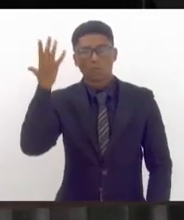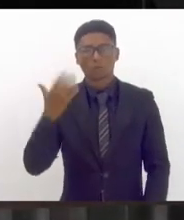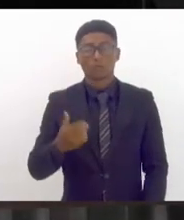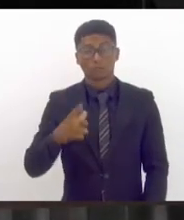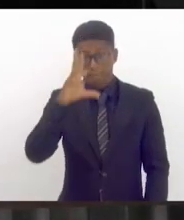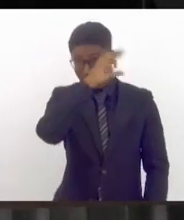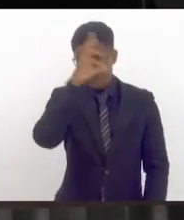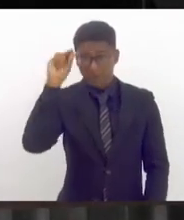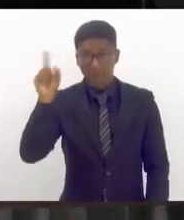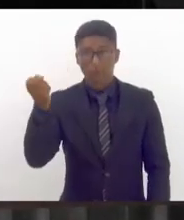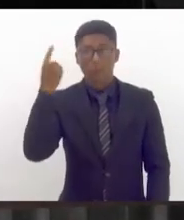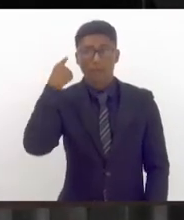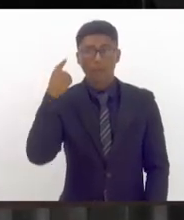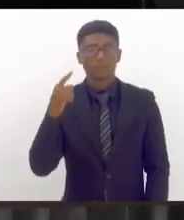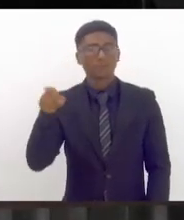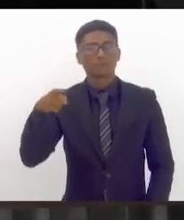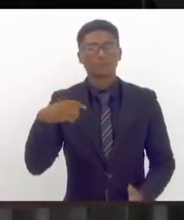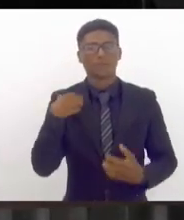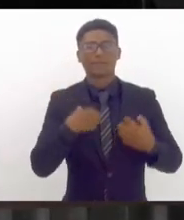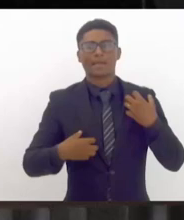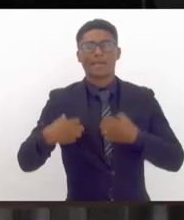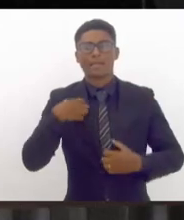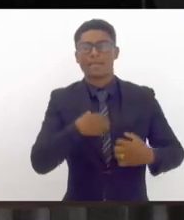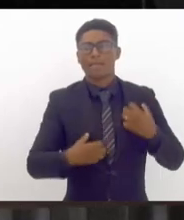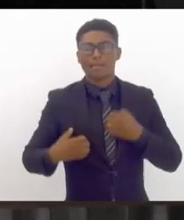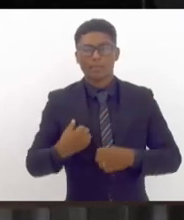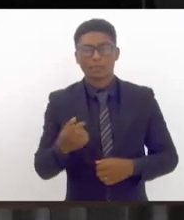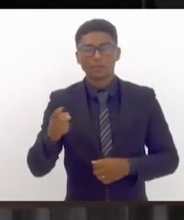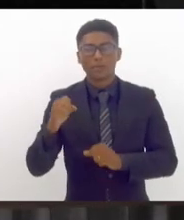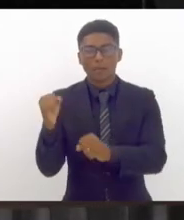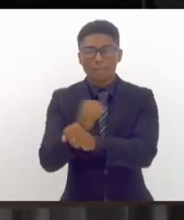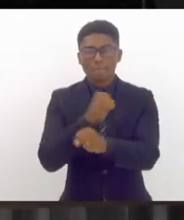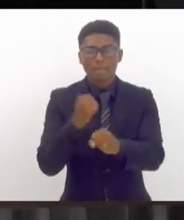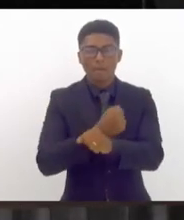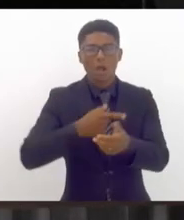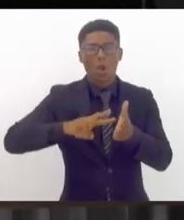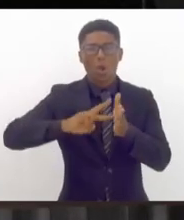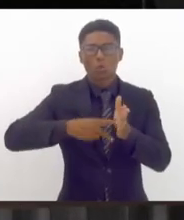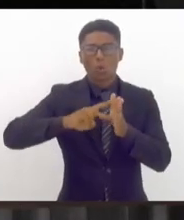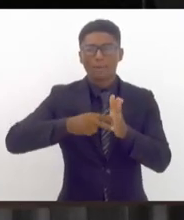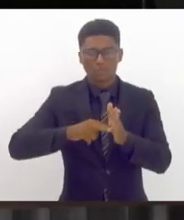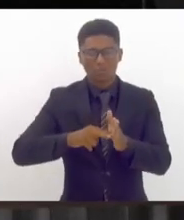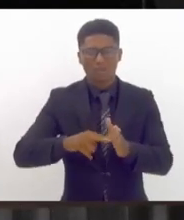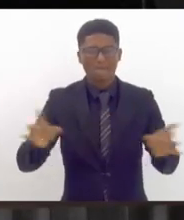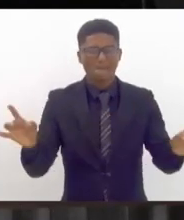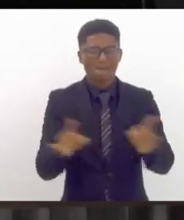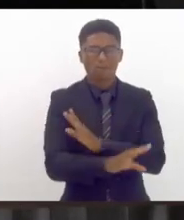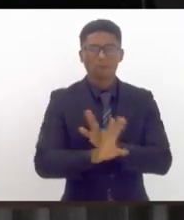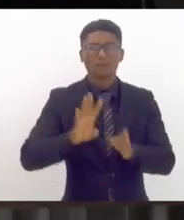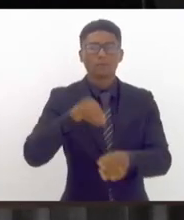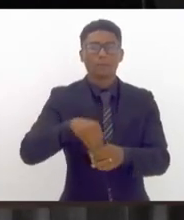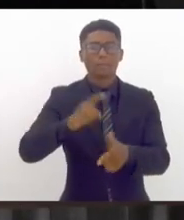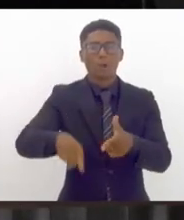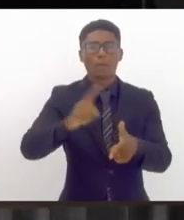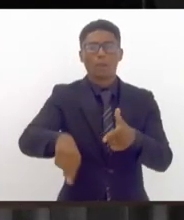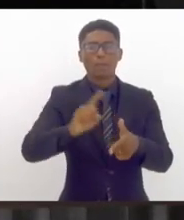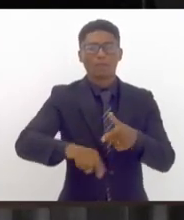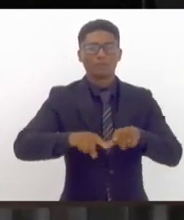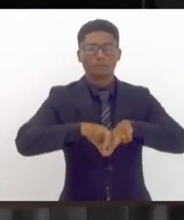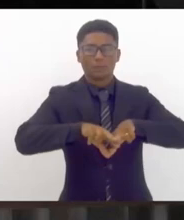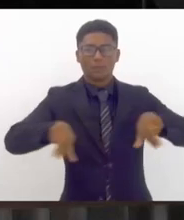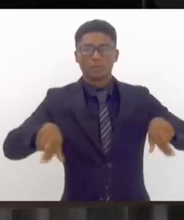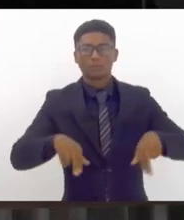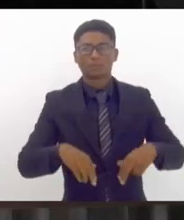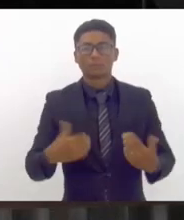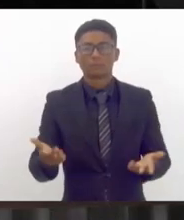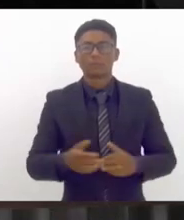ex-prefeito, na ansiedade de se eleger, entregou um condomínio cheio de problemas. Sabe quem pegou a caixa